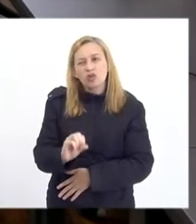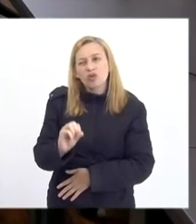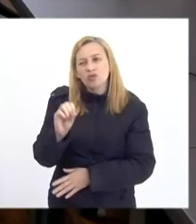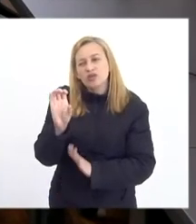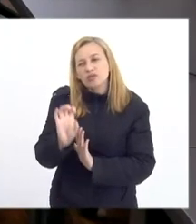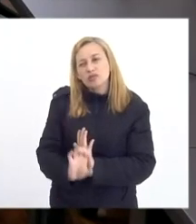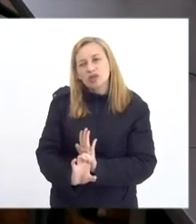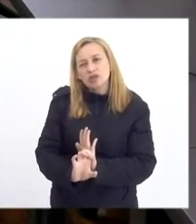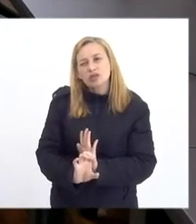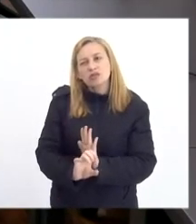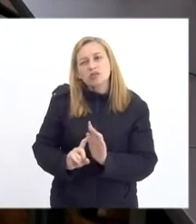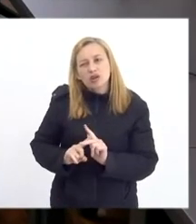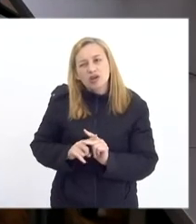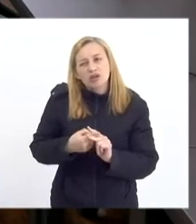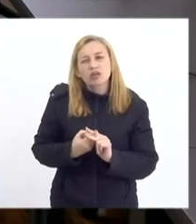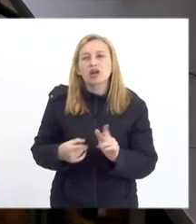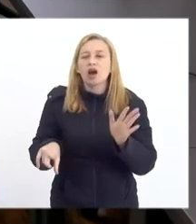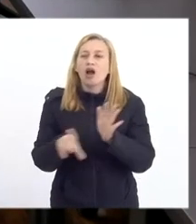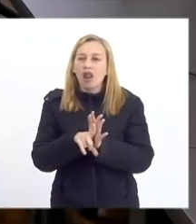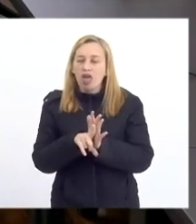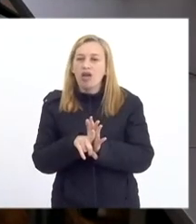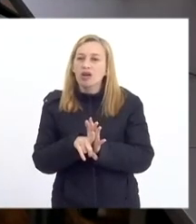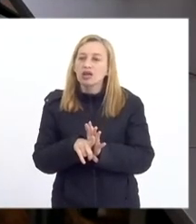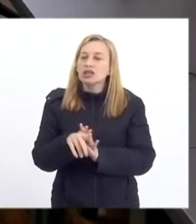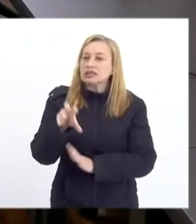Emendas, para alterar a lei